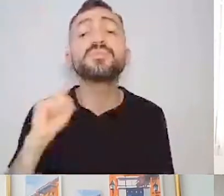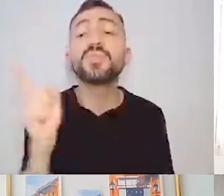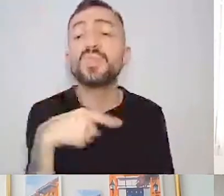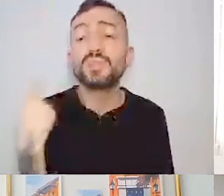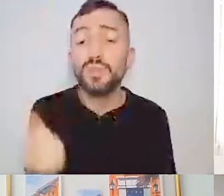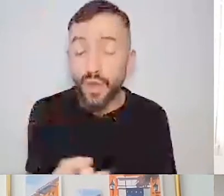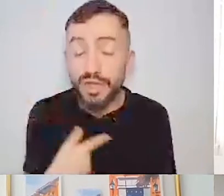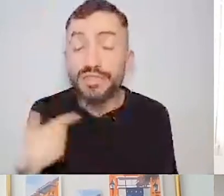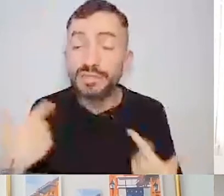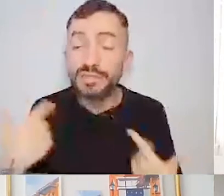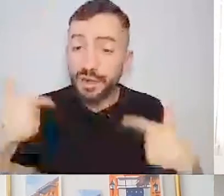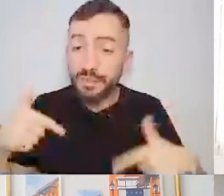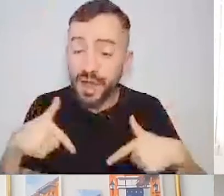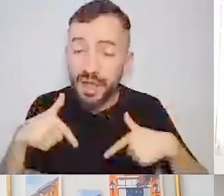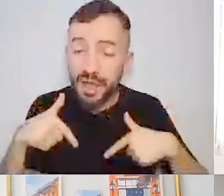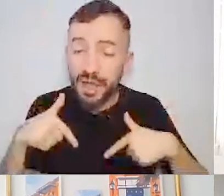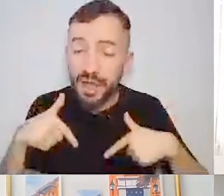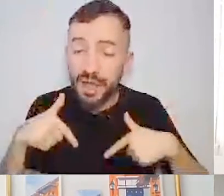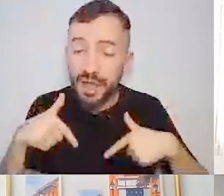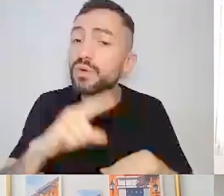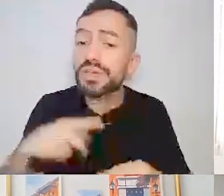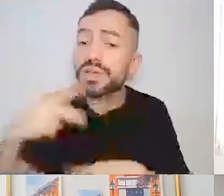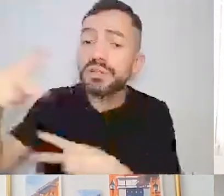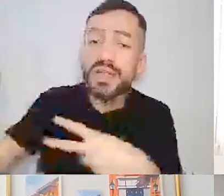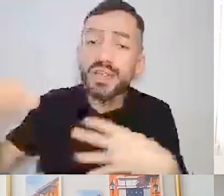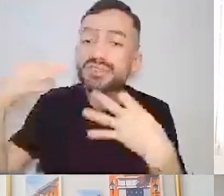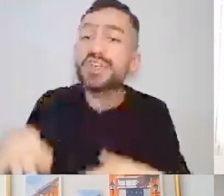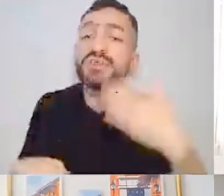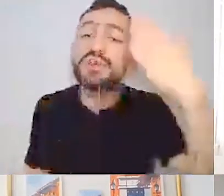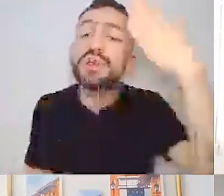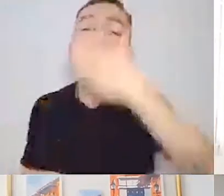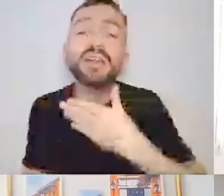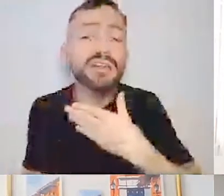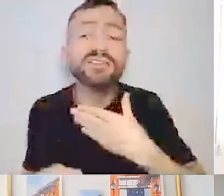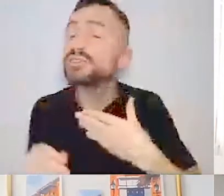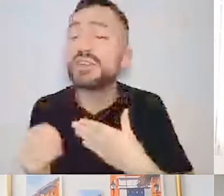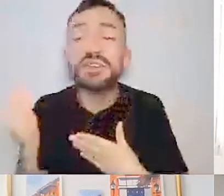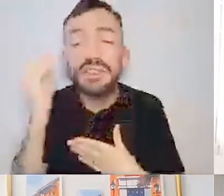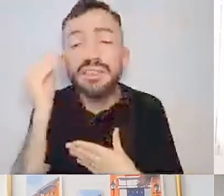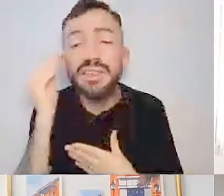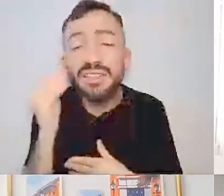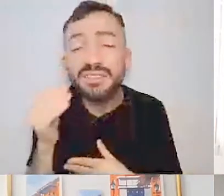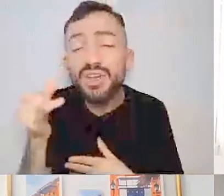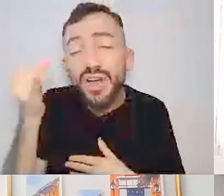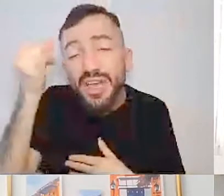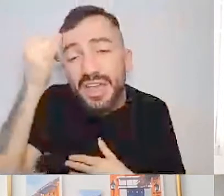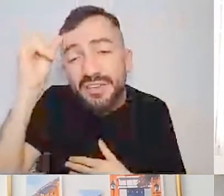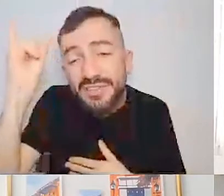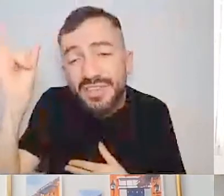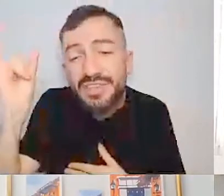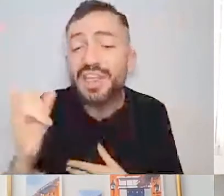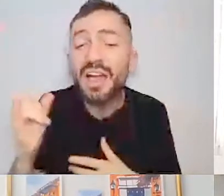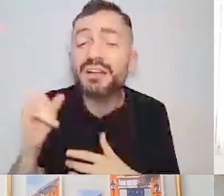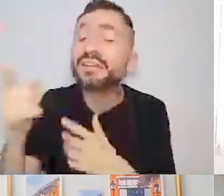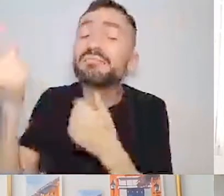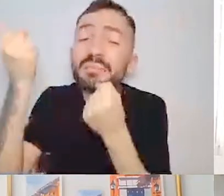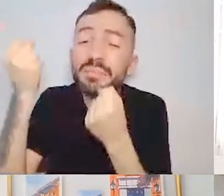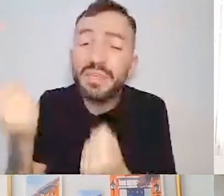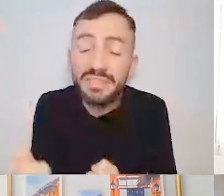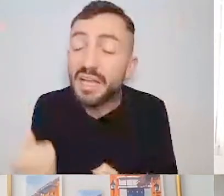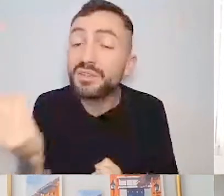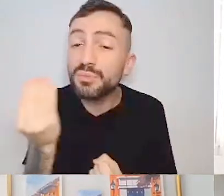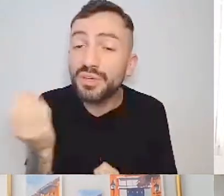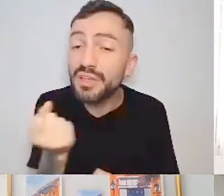garantir direitos, mas apenas minimizamos violações, pois são tantas e tão enraizadas que, quando finalmente